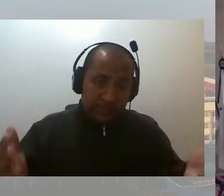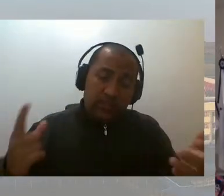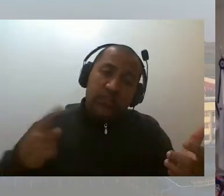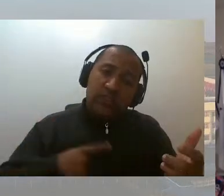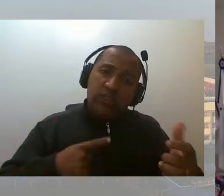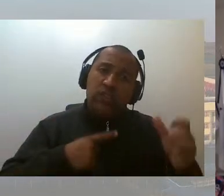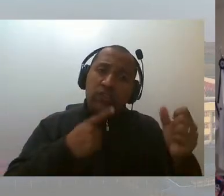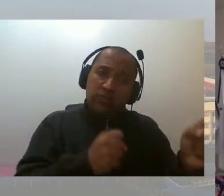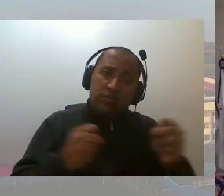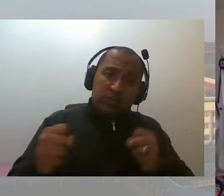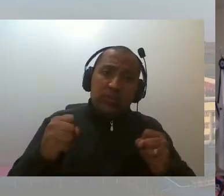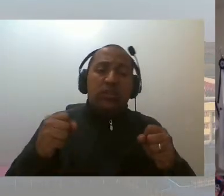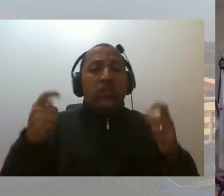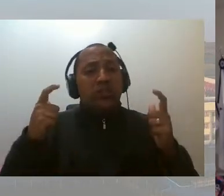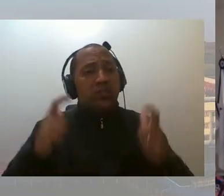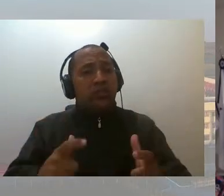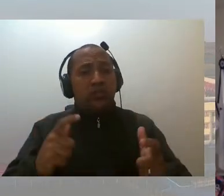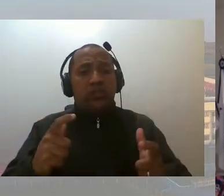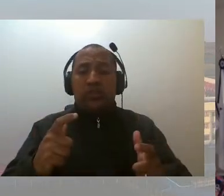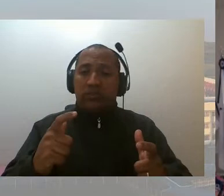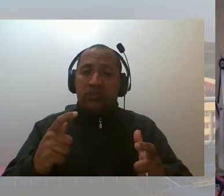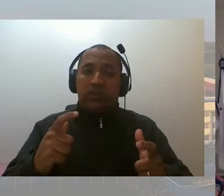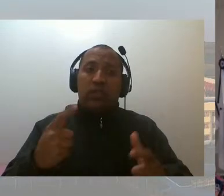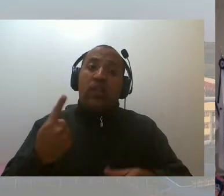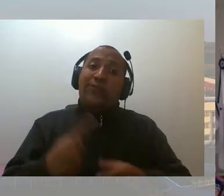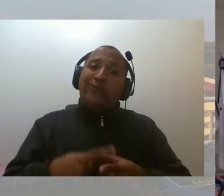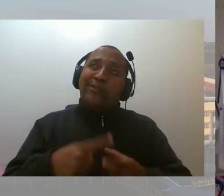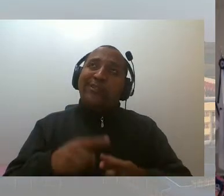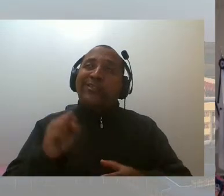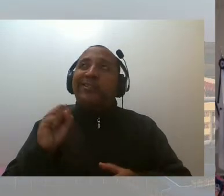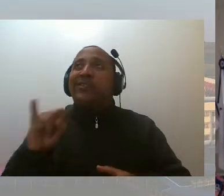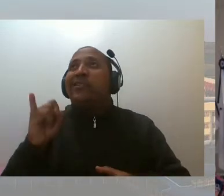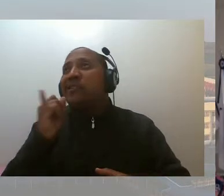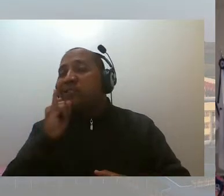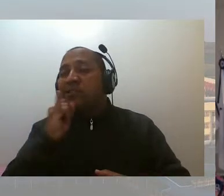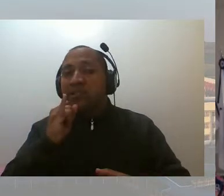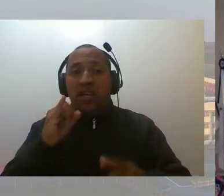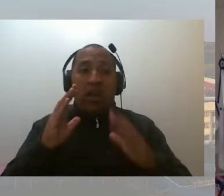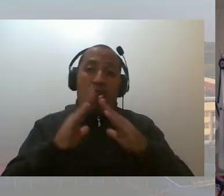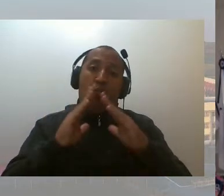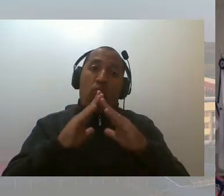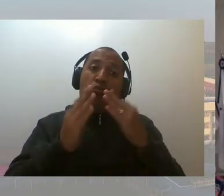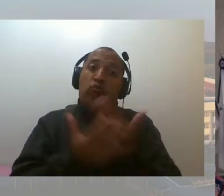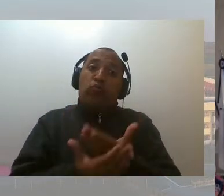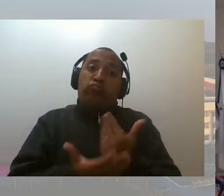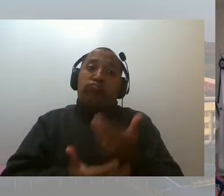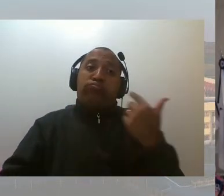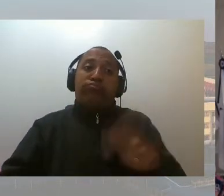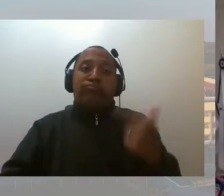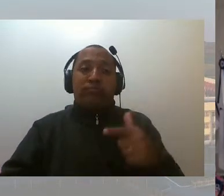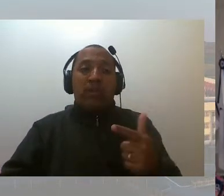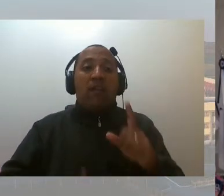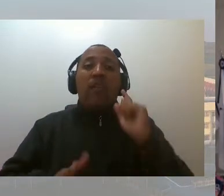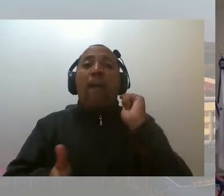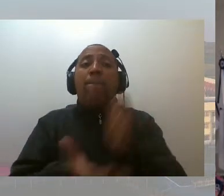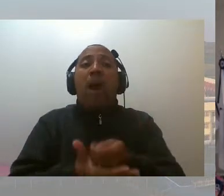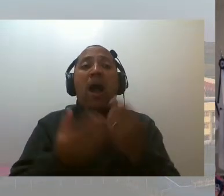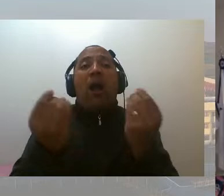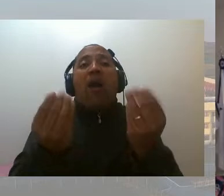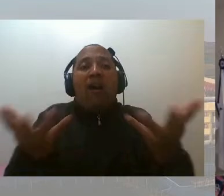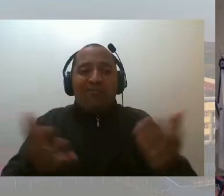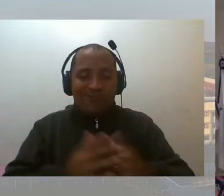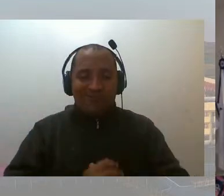espaço elitizado. Porque se você não tem acesso à moradia estudantil, como é que você vai pagar? Você vai